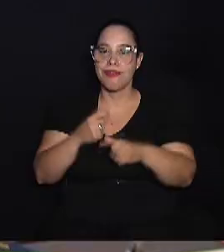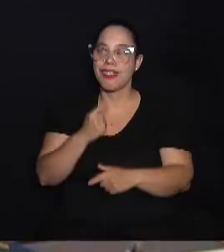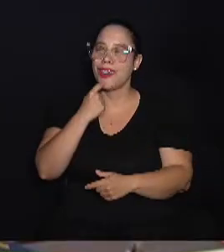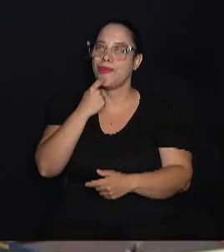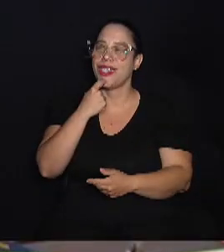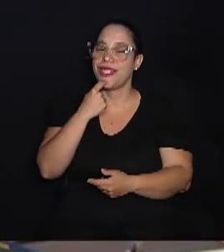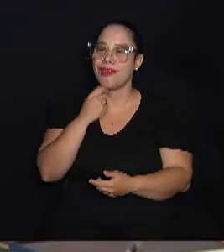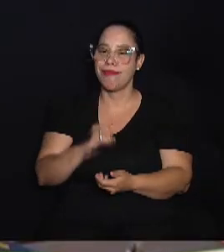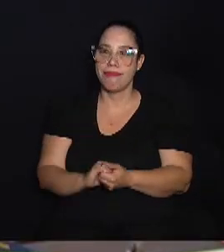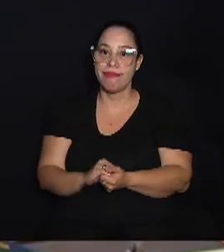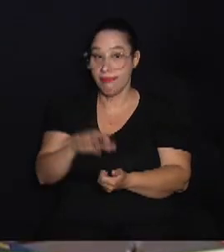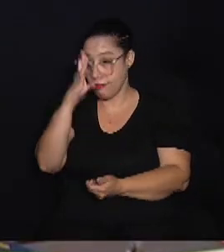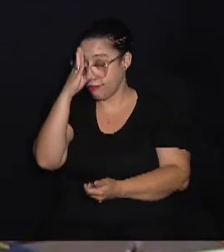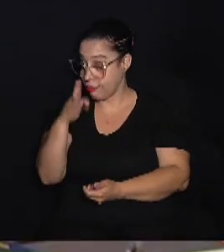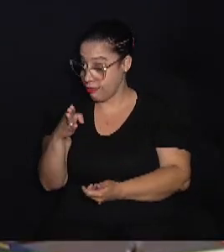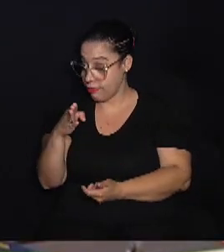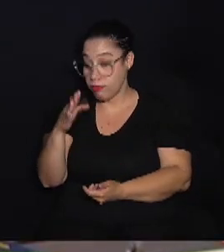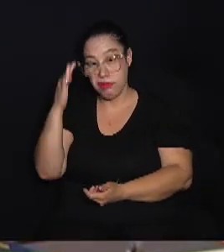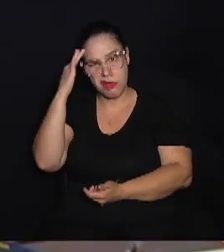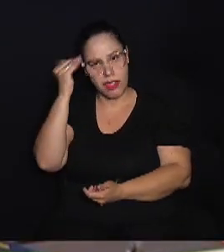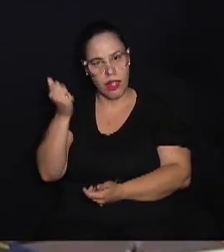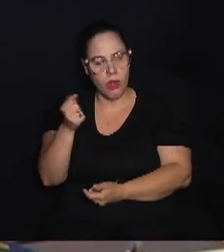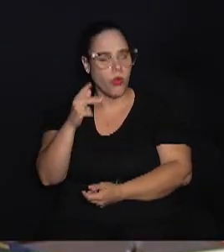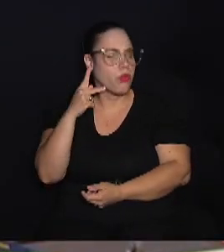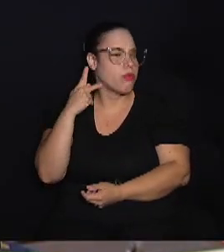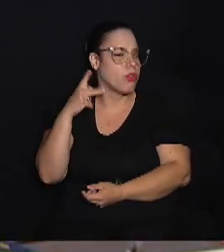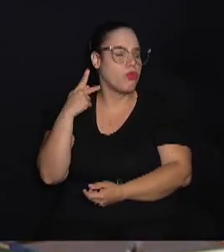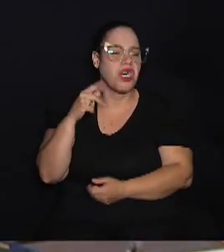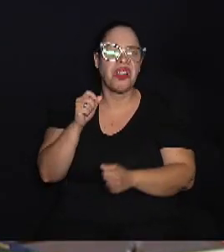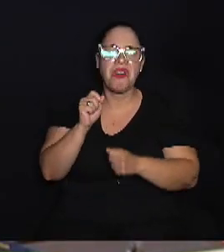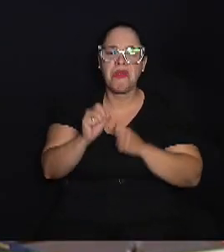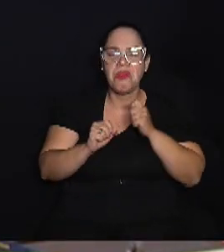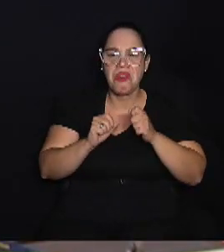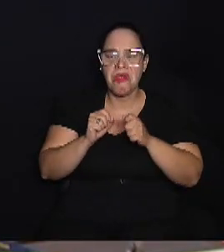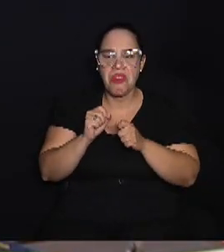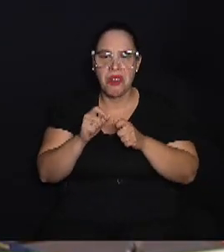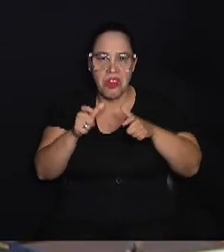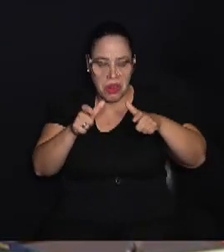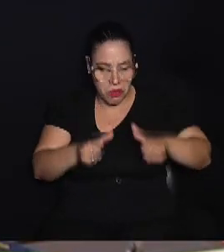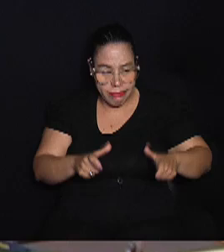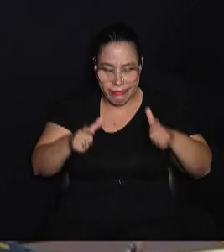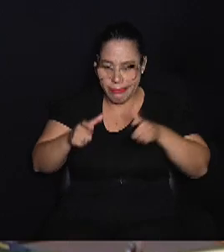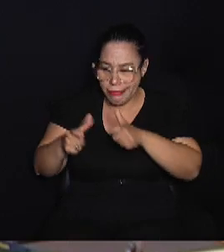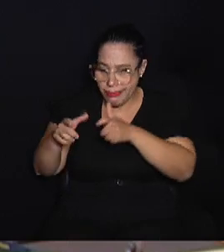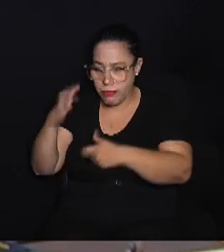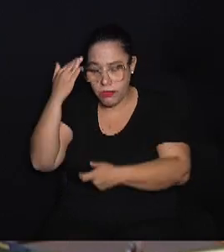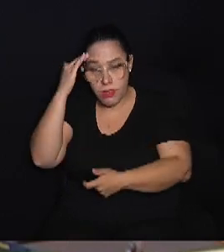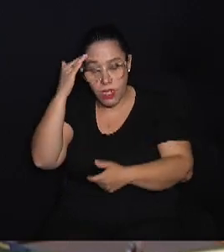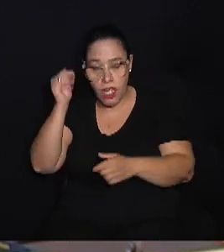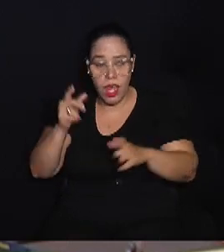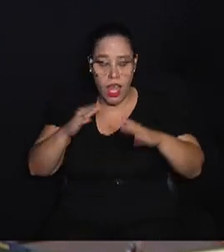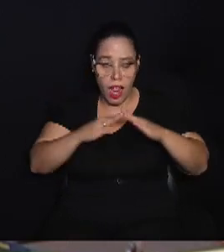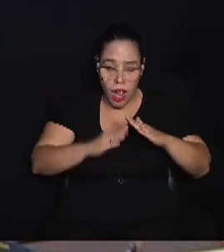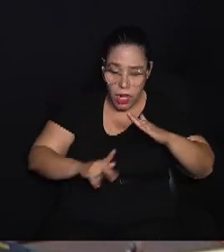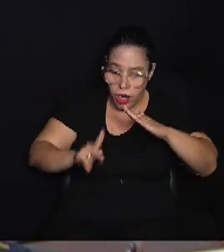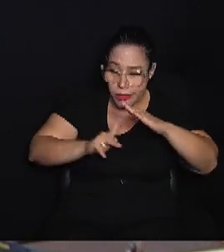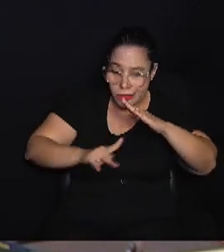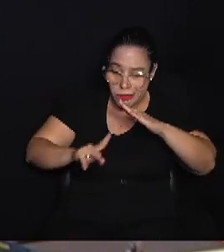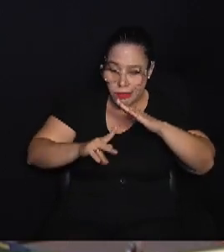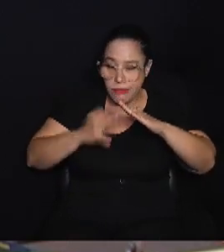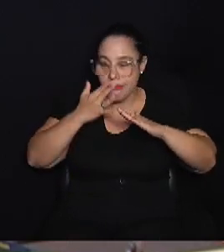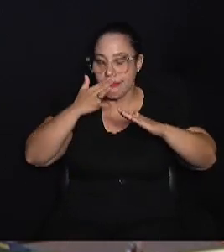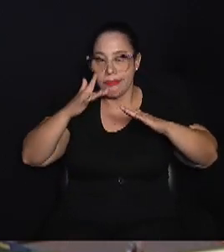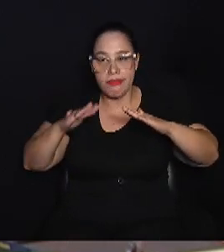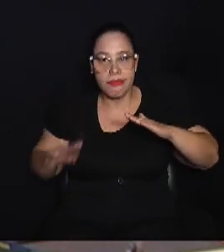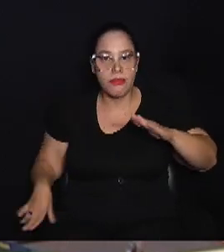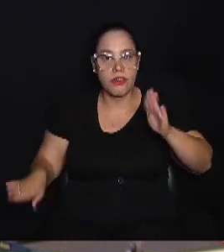campineiro. Principalmente saber qual é a função do vereador, desmistificar esse espaço mesmo, entender que é a casa do povo, desde criança, né? Eles vão